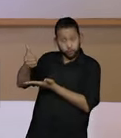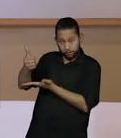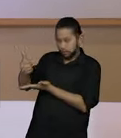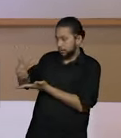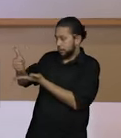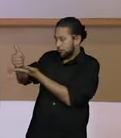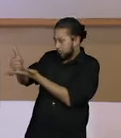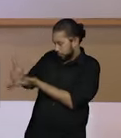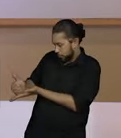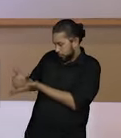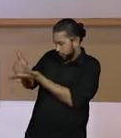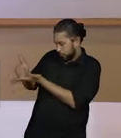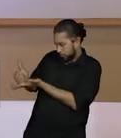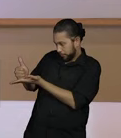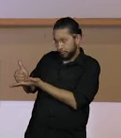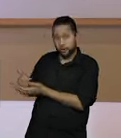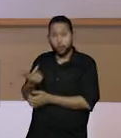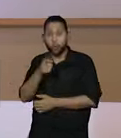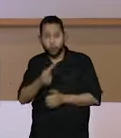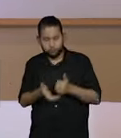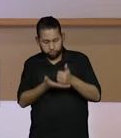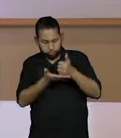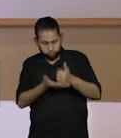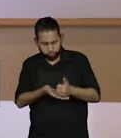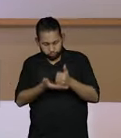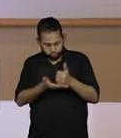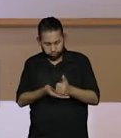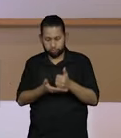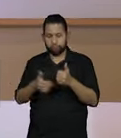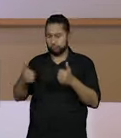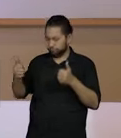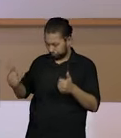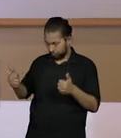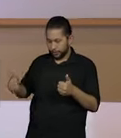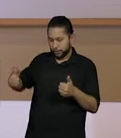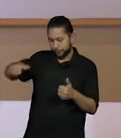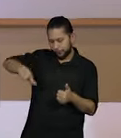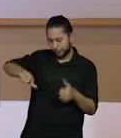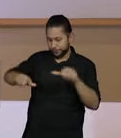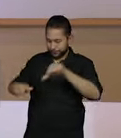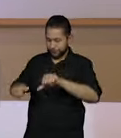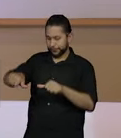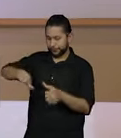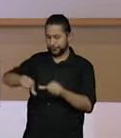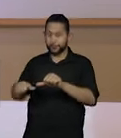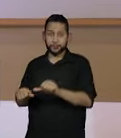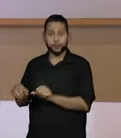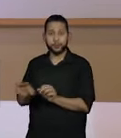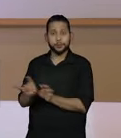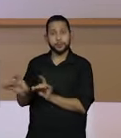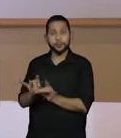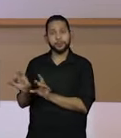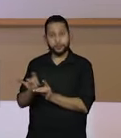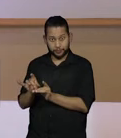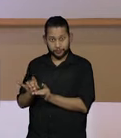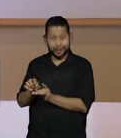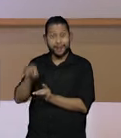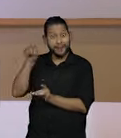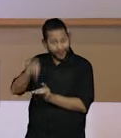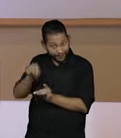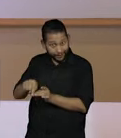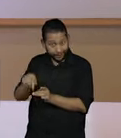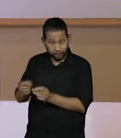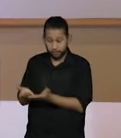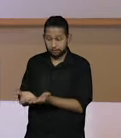do recipiente, comparando com a massa final. E essa massa final, que a gente chama de massa do